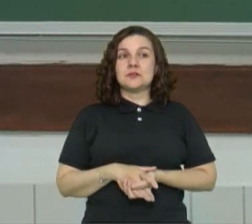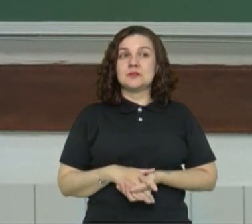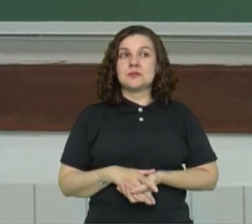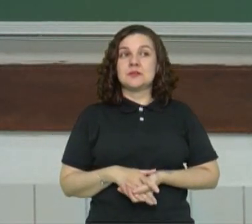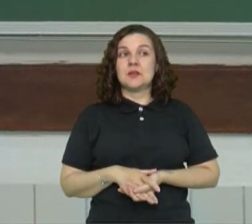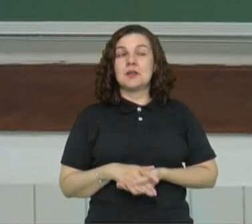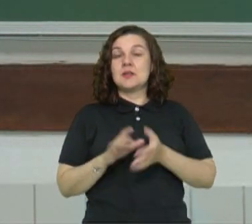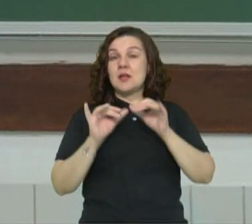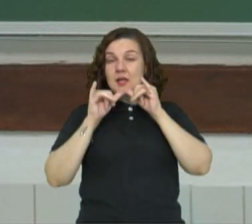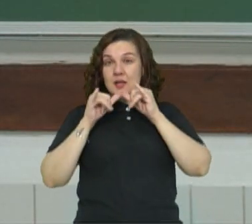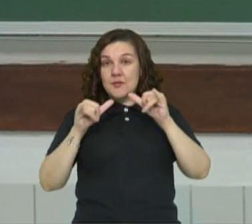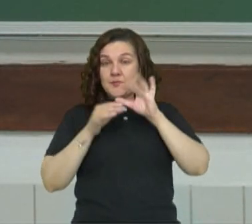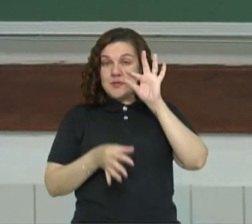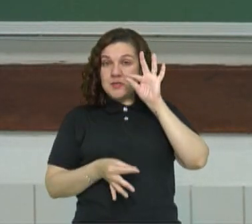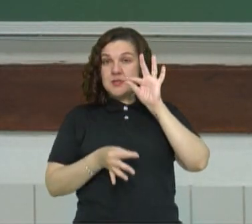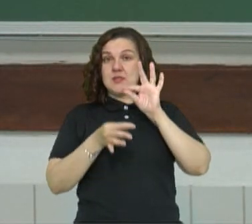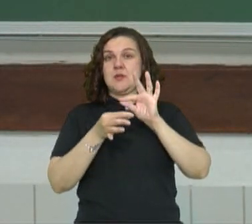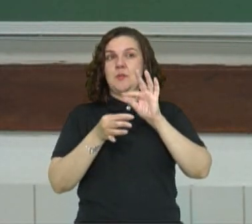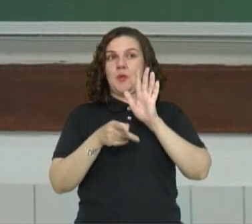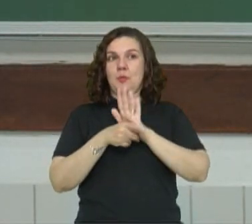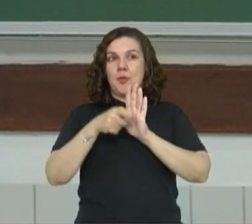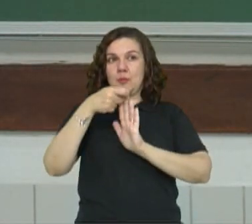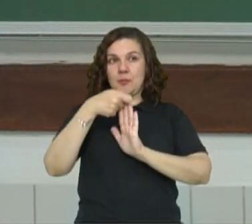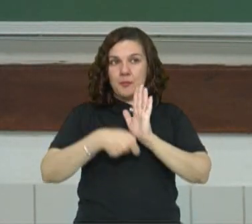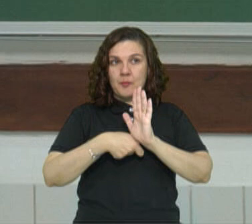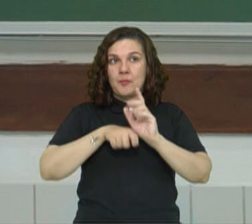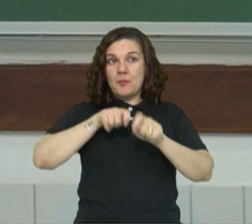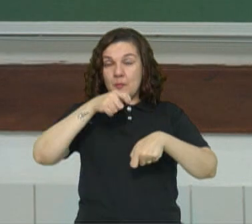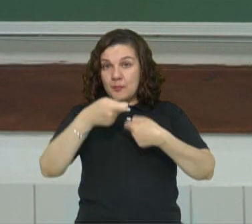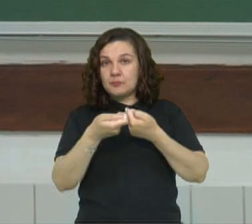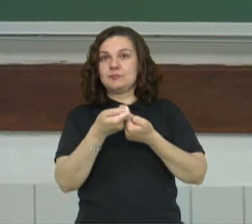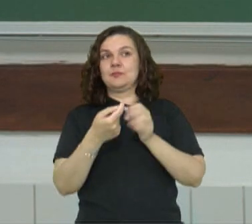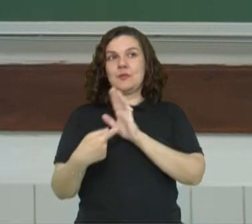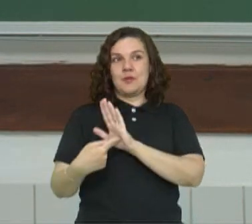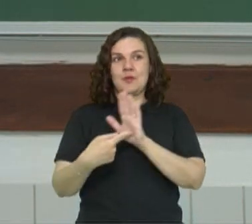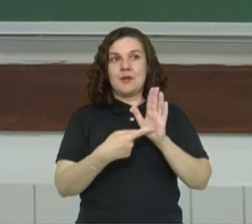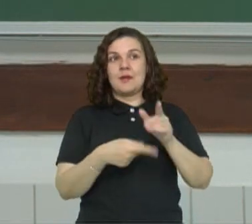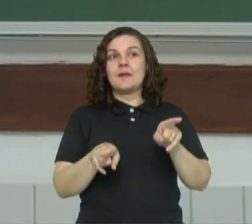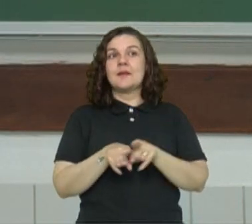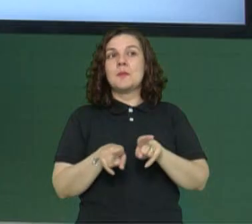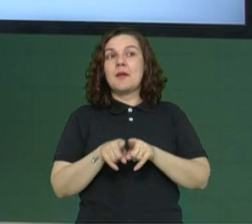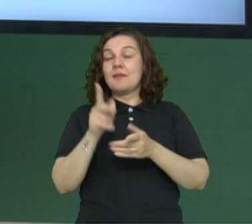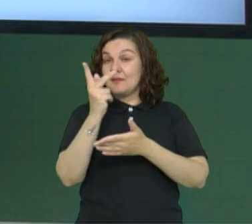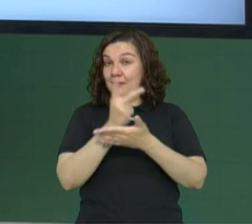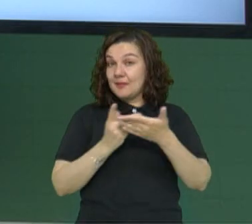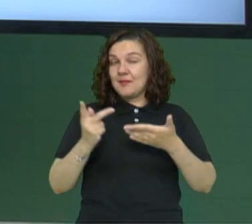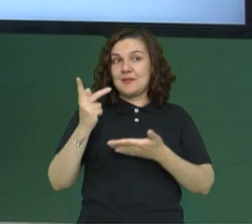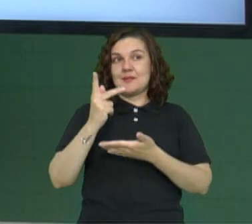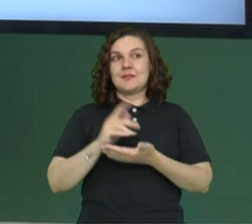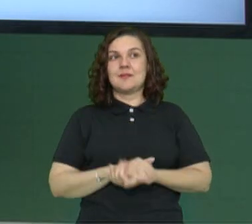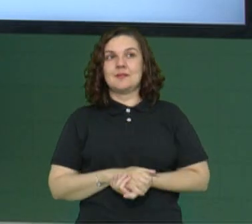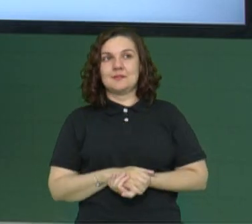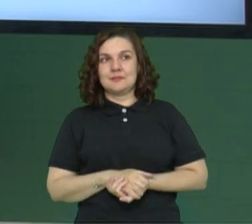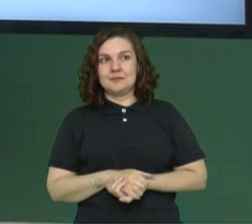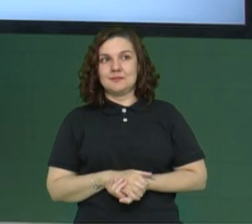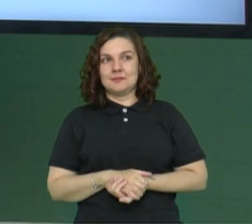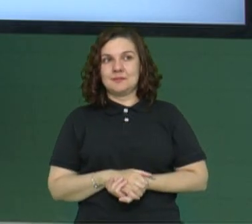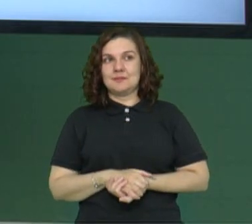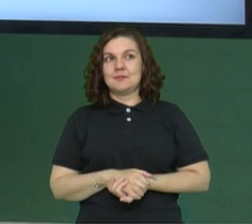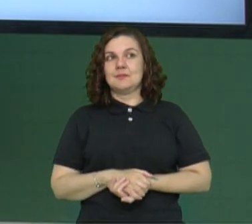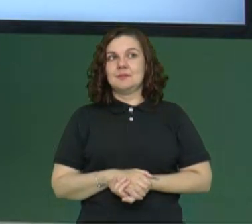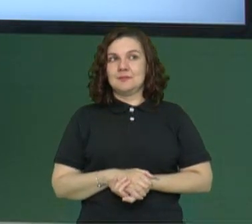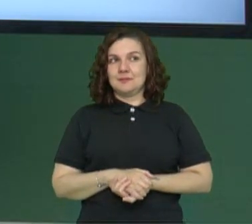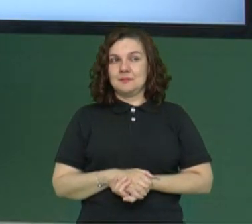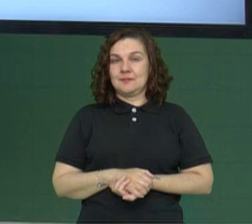informações limitadas, é um sistema de cenas figuradas e manifestações através desses